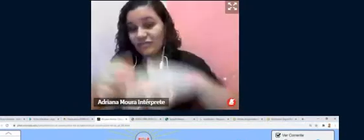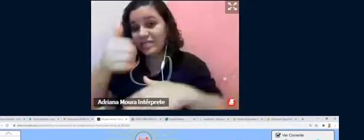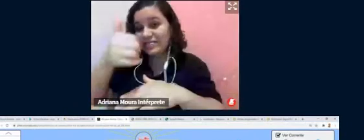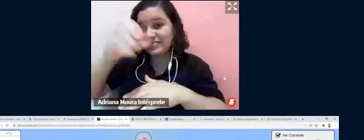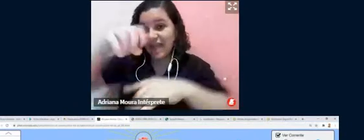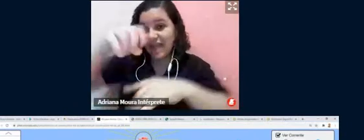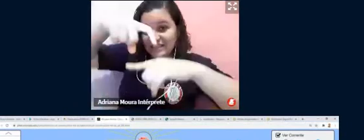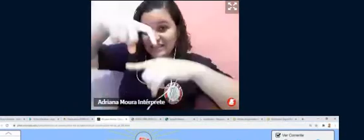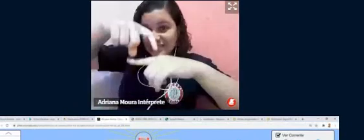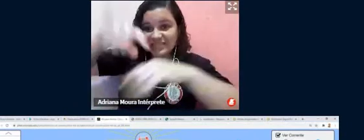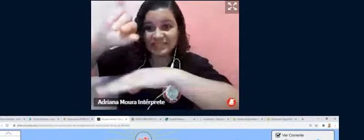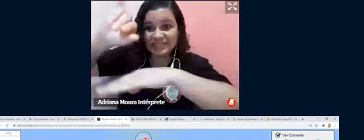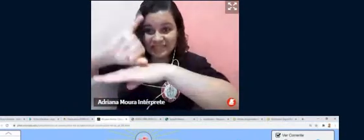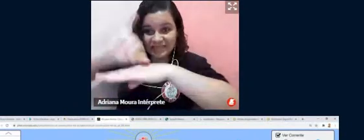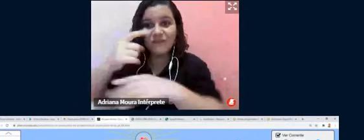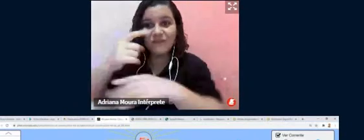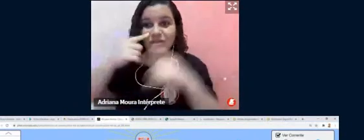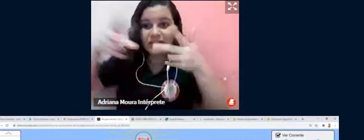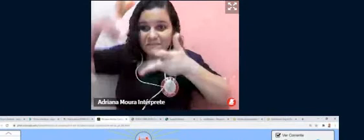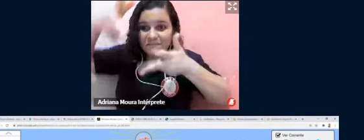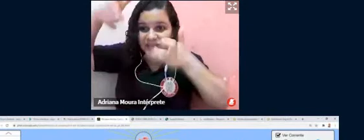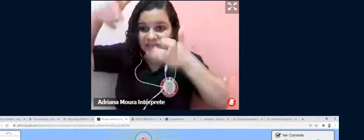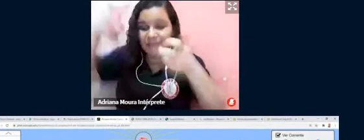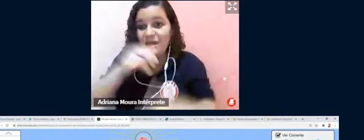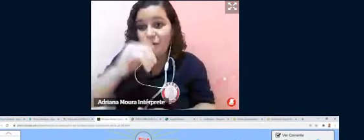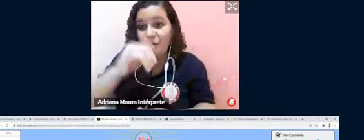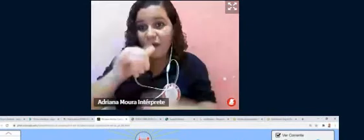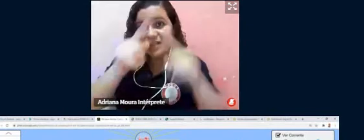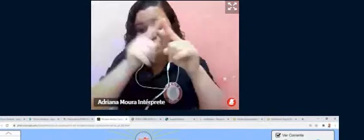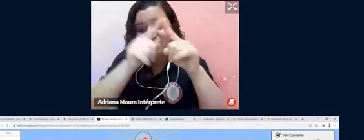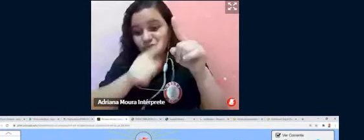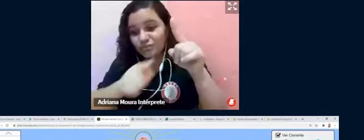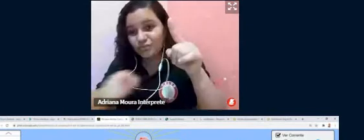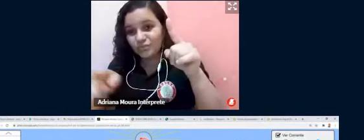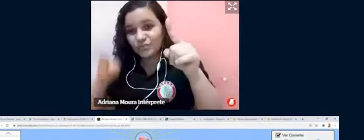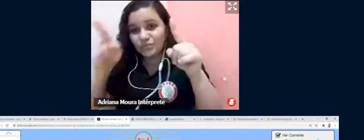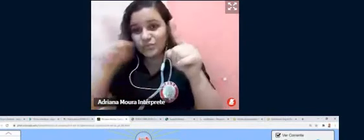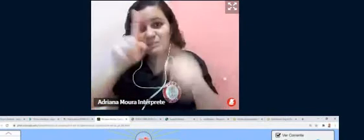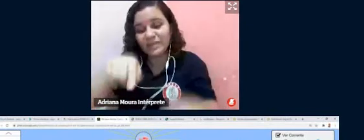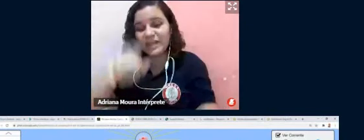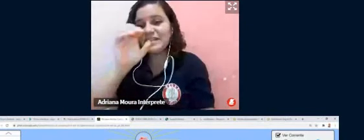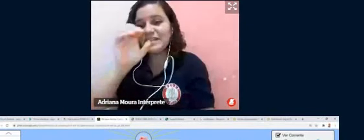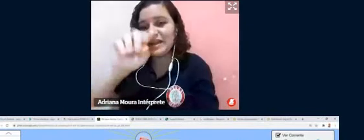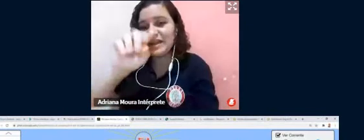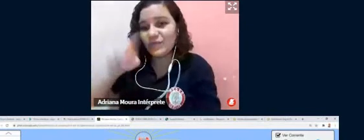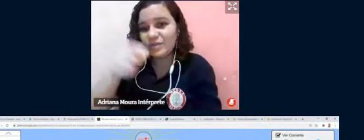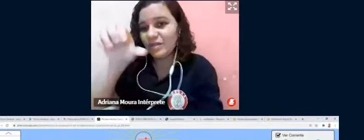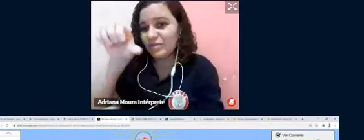você observa que a corrente que passa aqui nesse trecho é 0,9 e aqui também